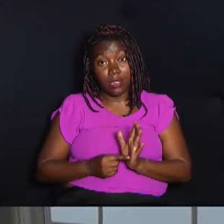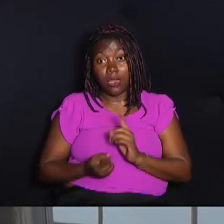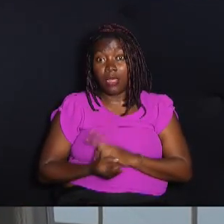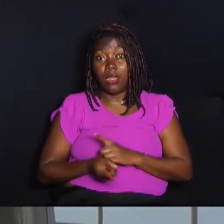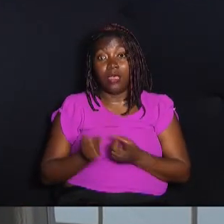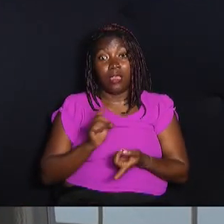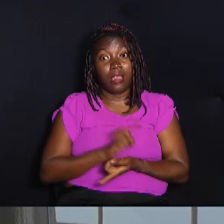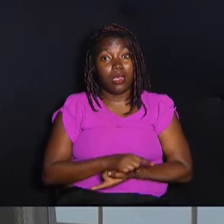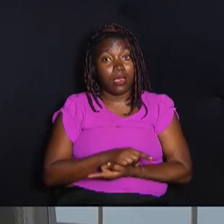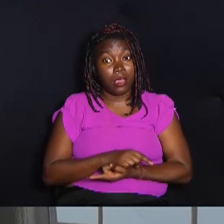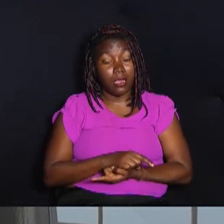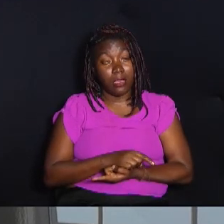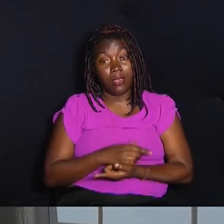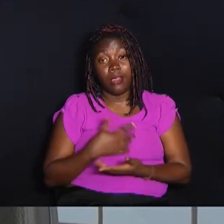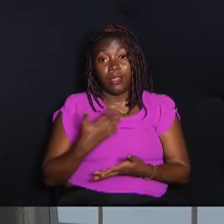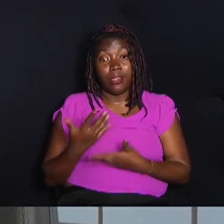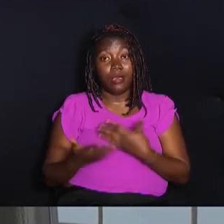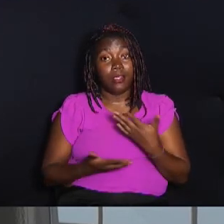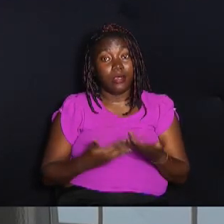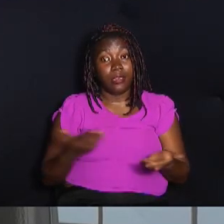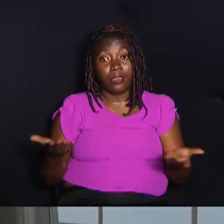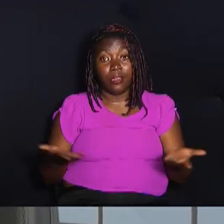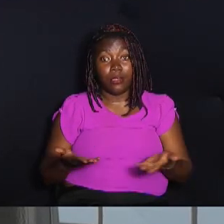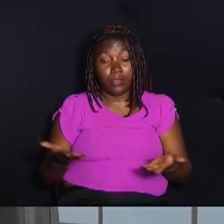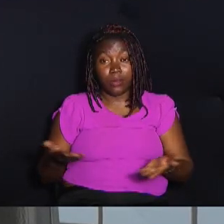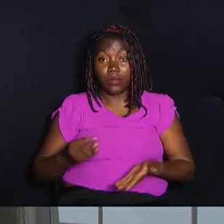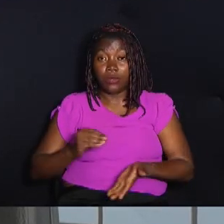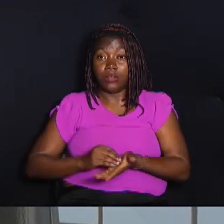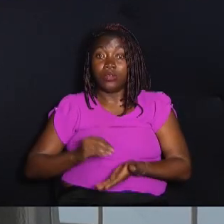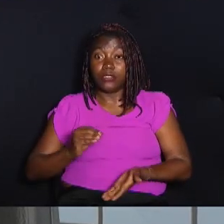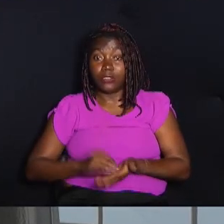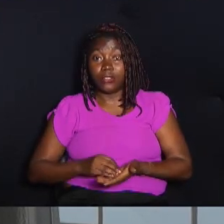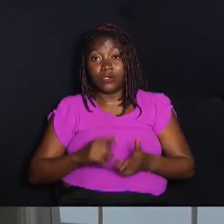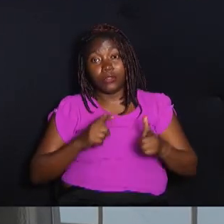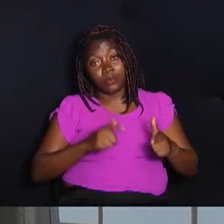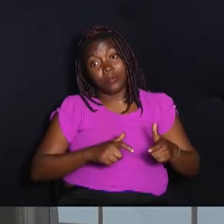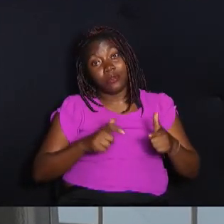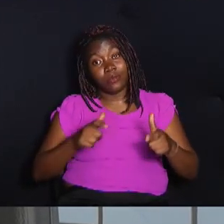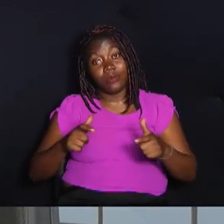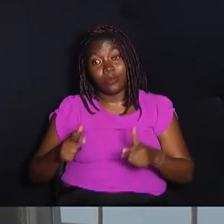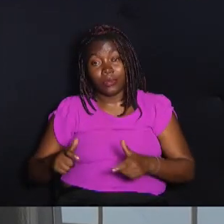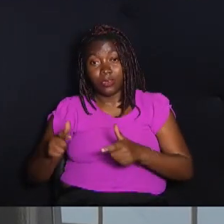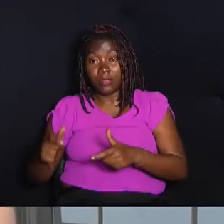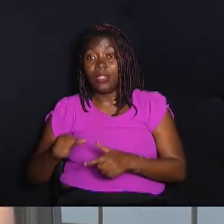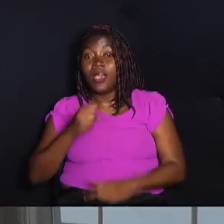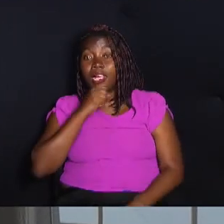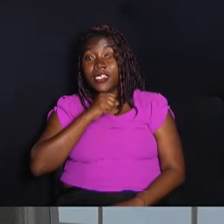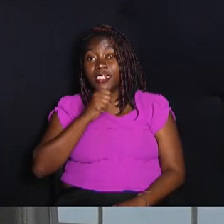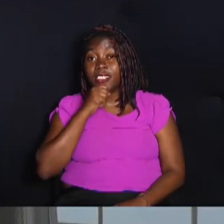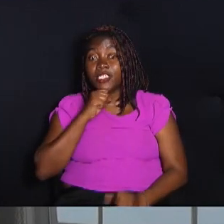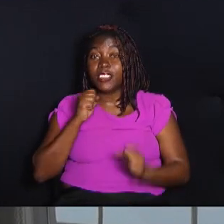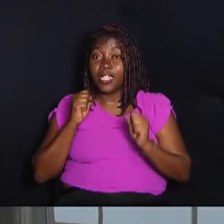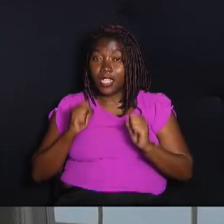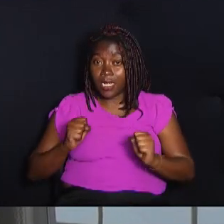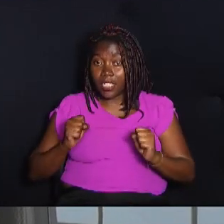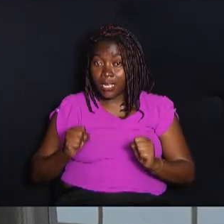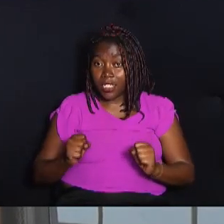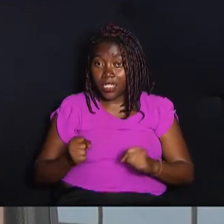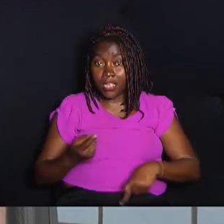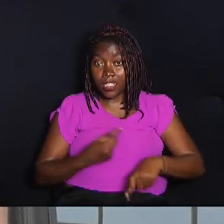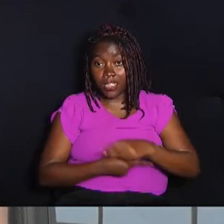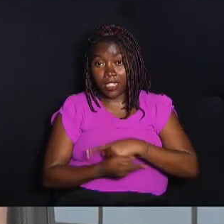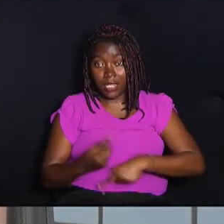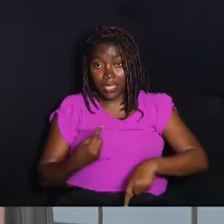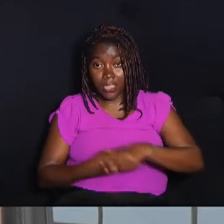oposto. Hoje a gente carece de lugares que esses idosos possam se